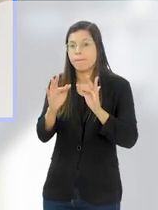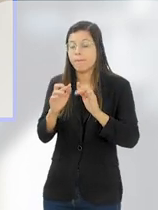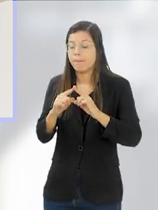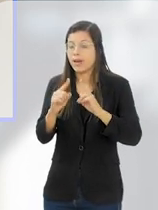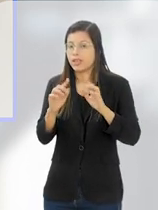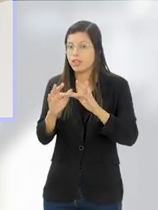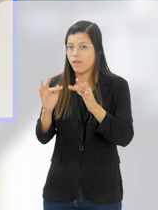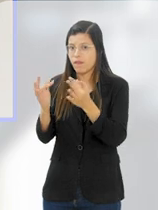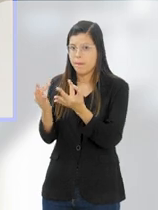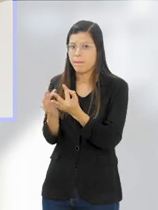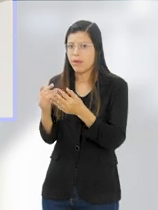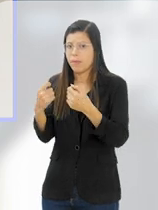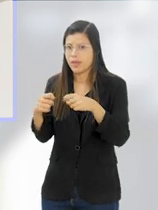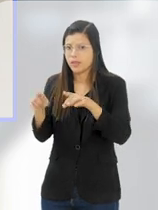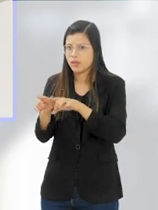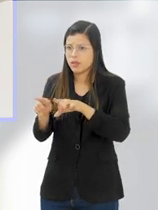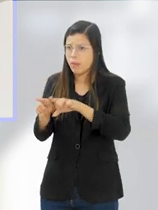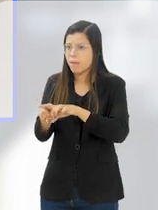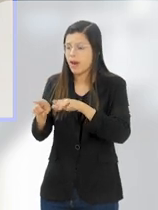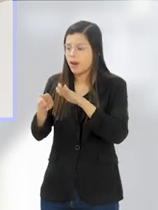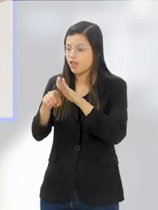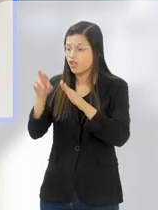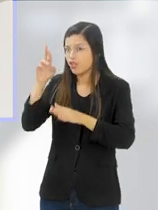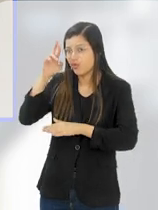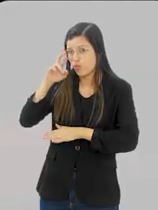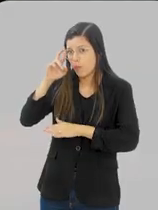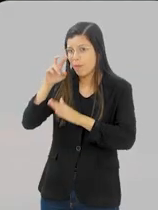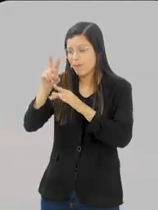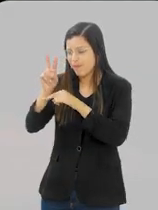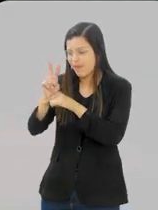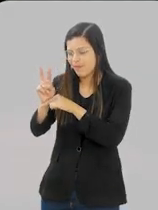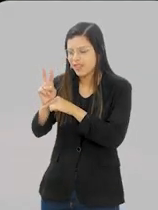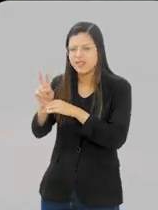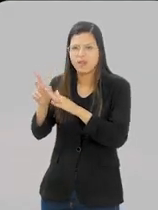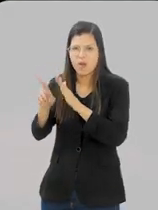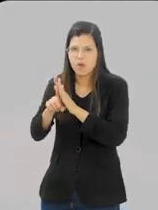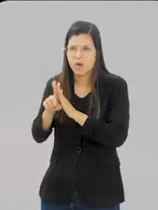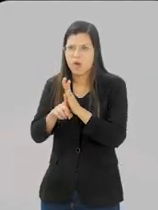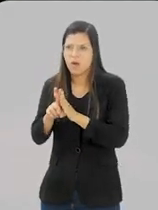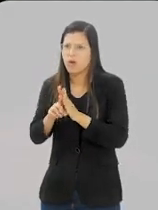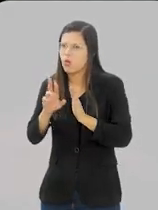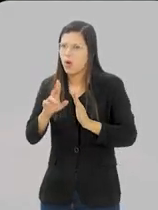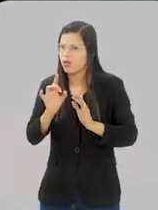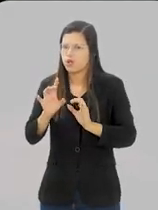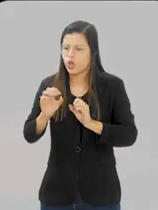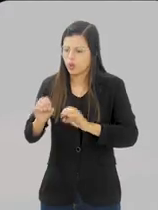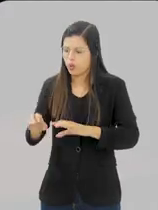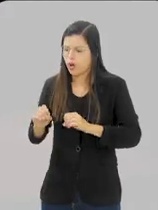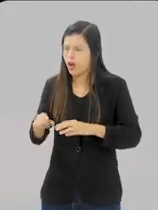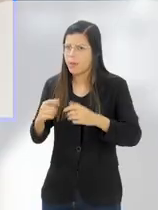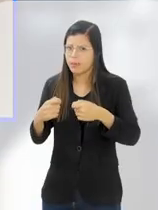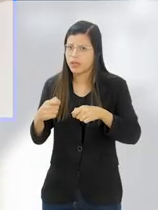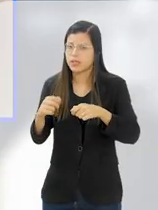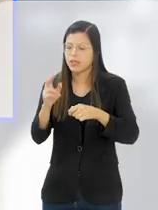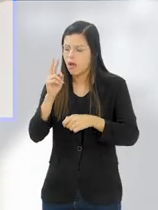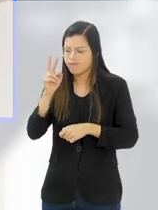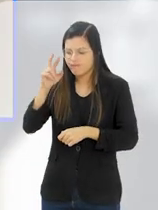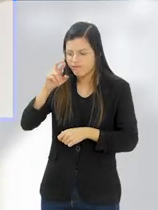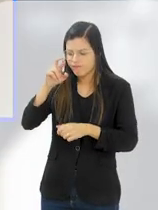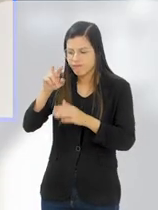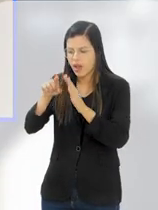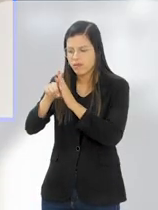família, nós precisamos de supervisão também, né? Não adianta só educar, você precisa supervisionar. Por isso que eu costumo